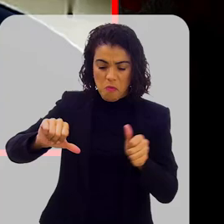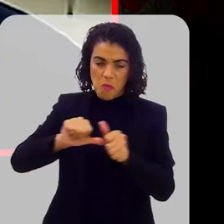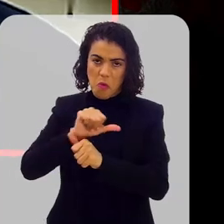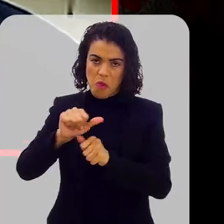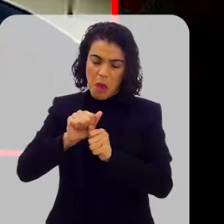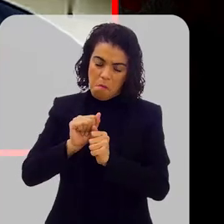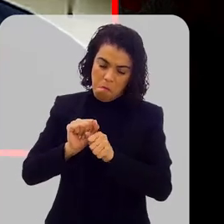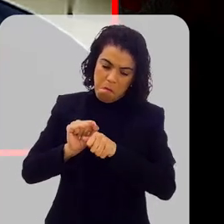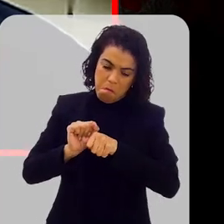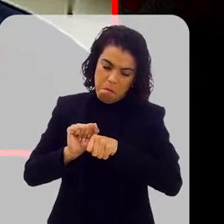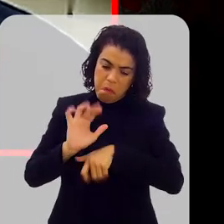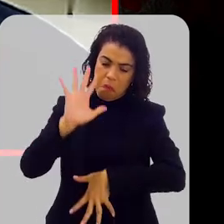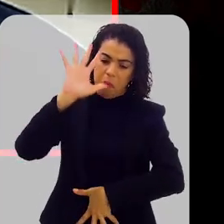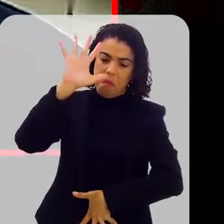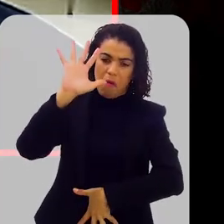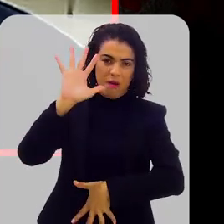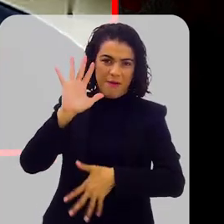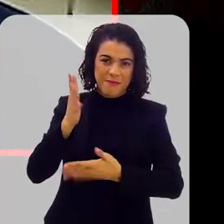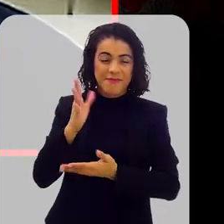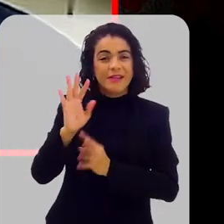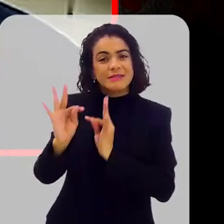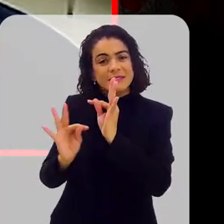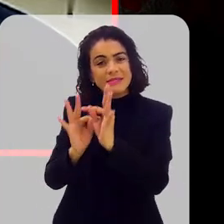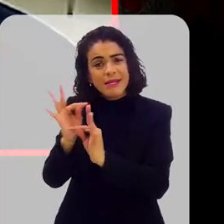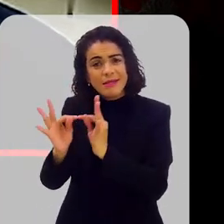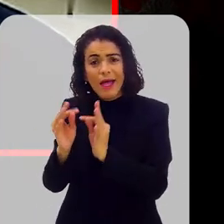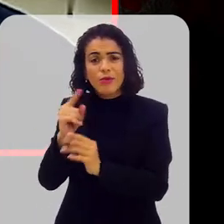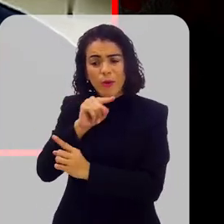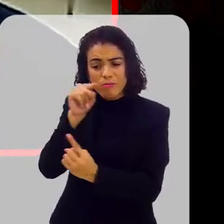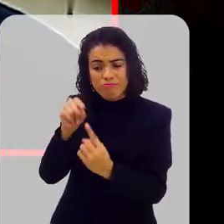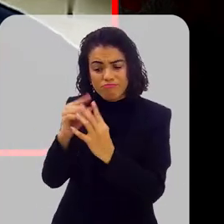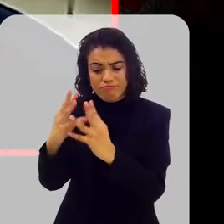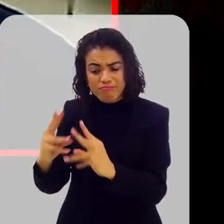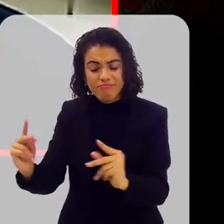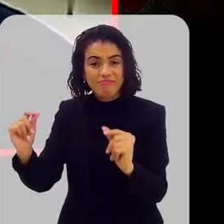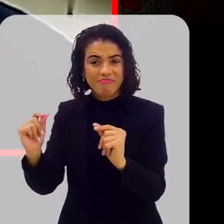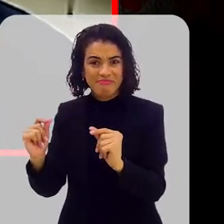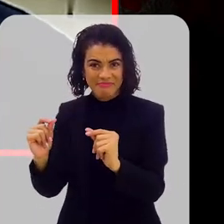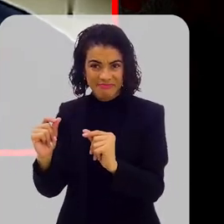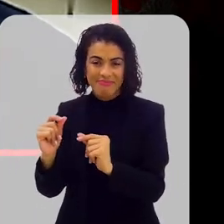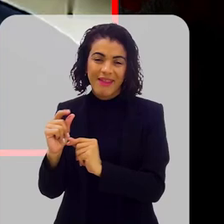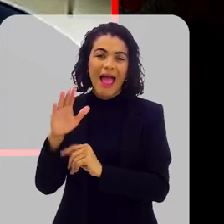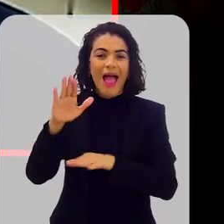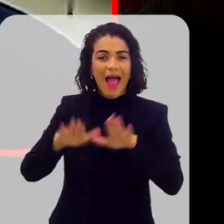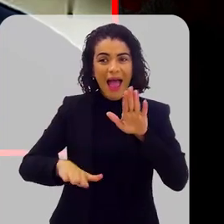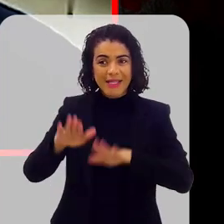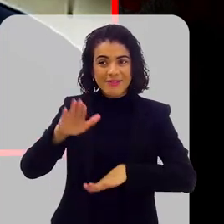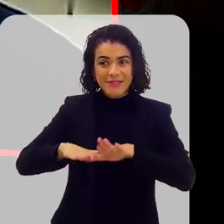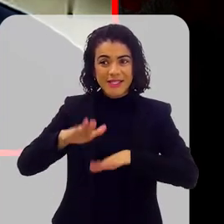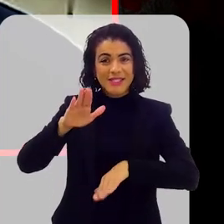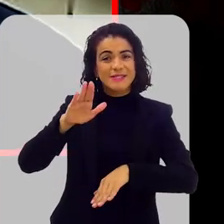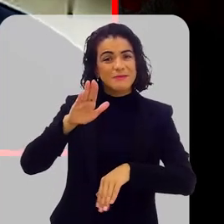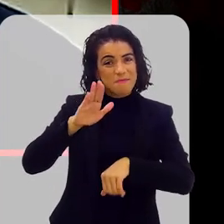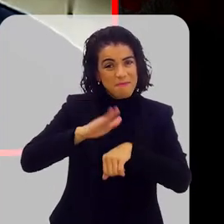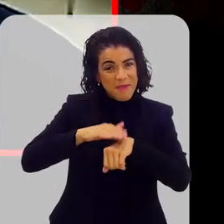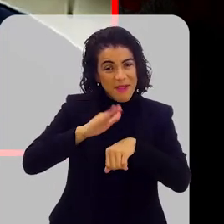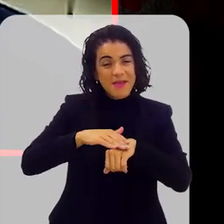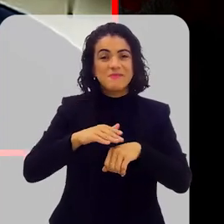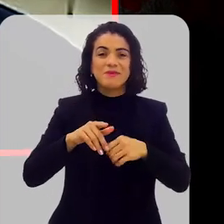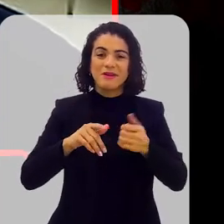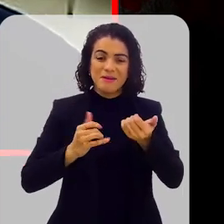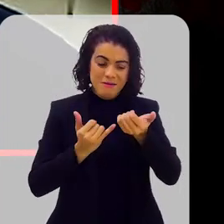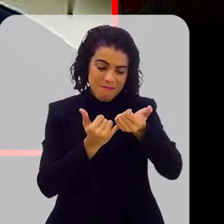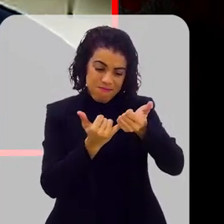exemplo. Então, o pólipo adenomatoso, ele sempre vai ser tratado de forma curativa. Na maioria das vezes, até